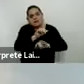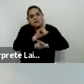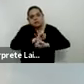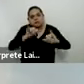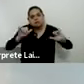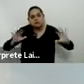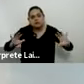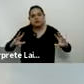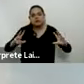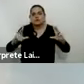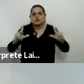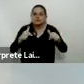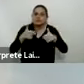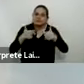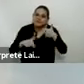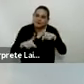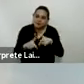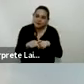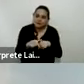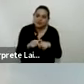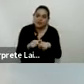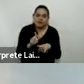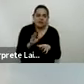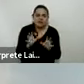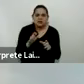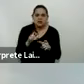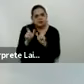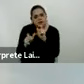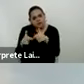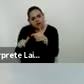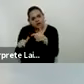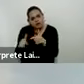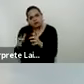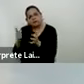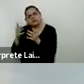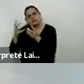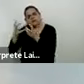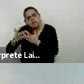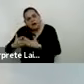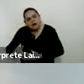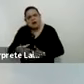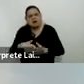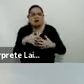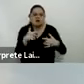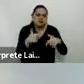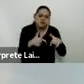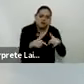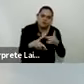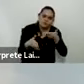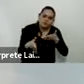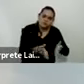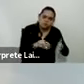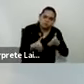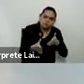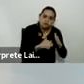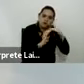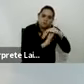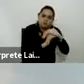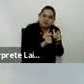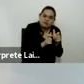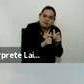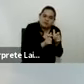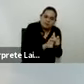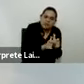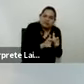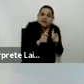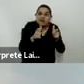trabalhadores, né, seja ele do setor de máquinas ou do Sindimetal, das pequenas e médias empresas,